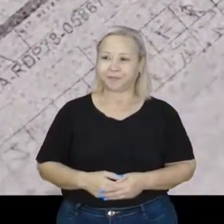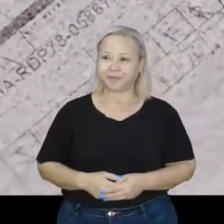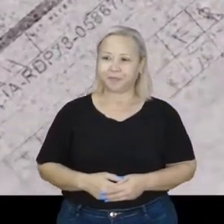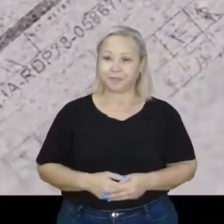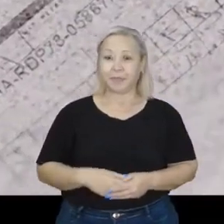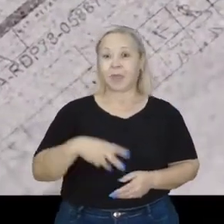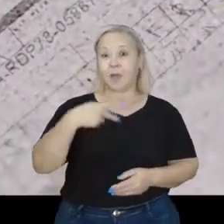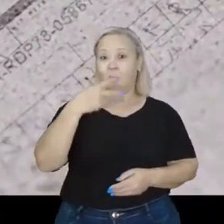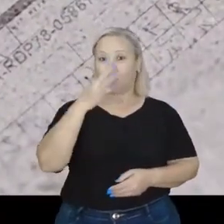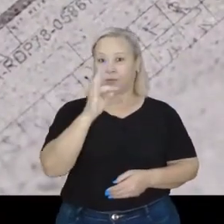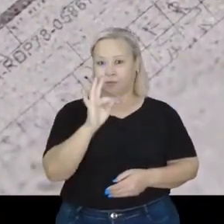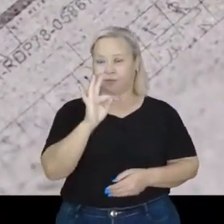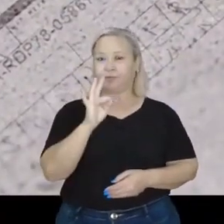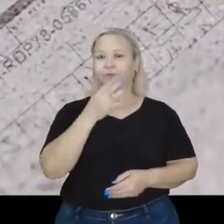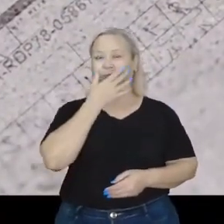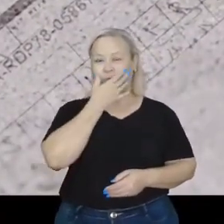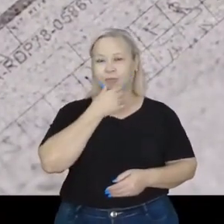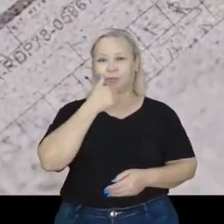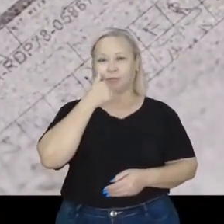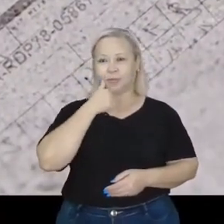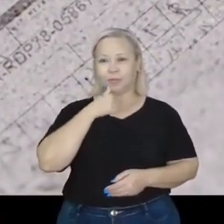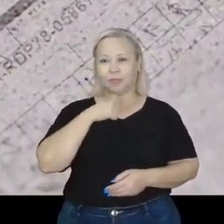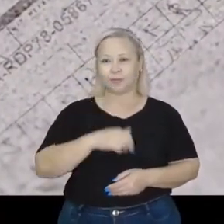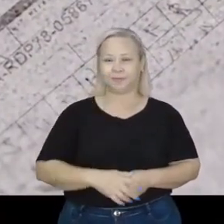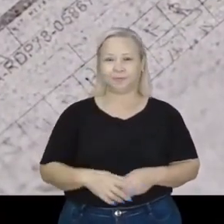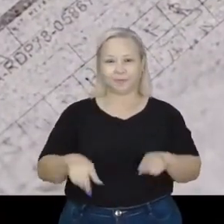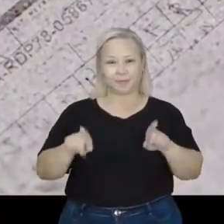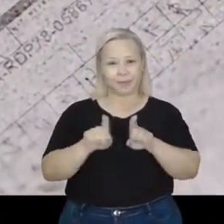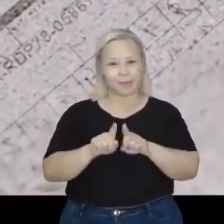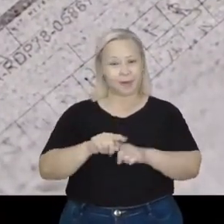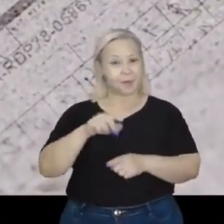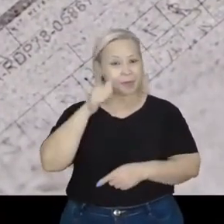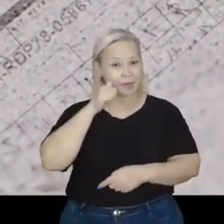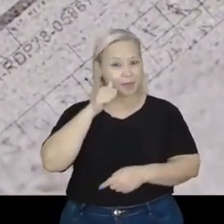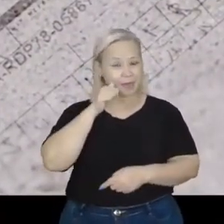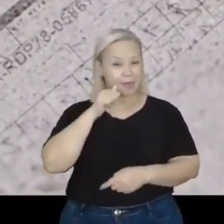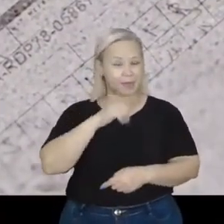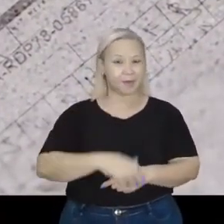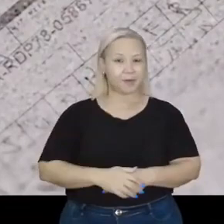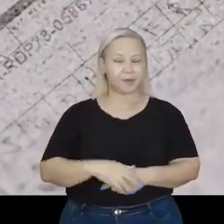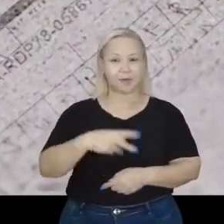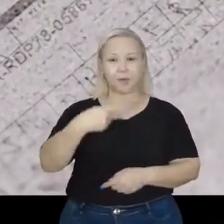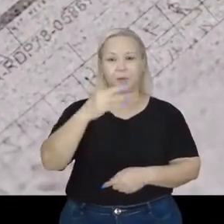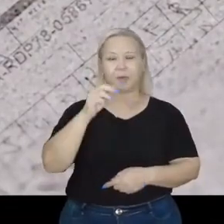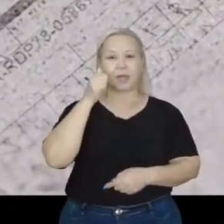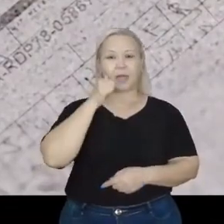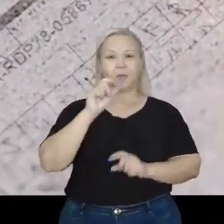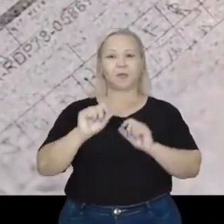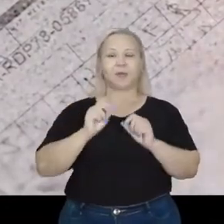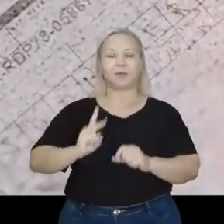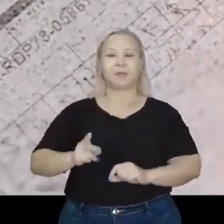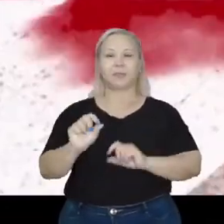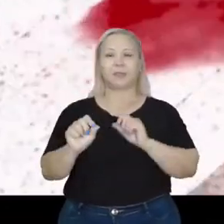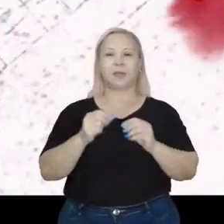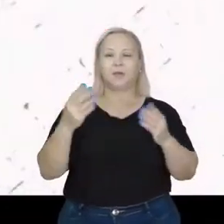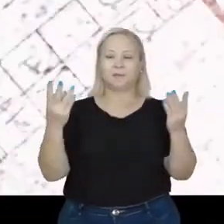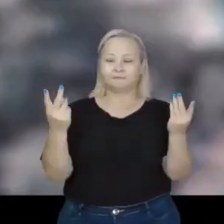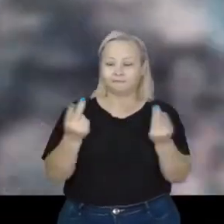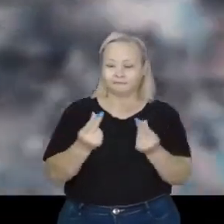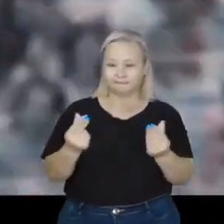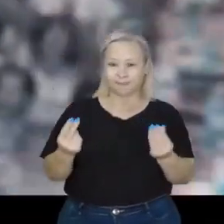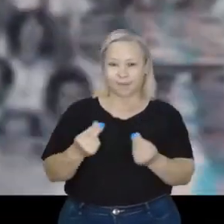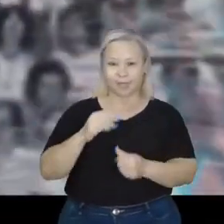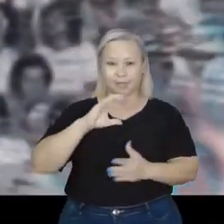O Partido dos Trabalhadores é também o Partido das Trabalhadoras. No PT, mulheres sempre foram a essência do